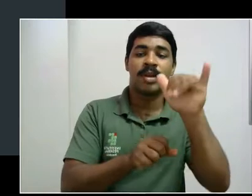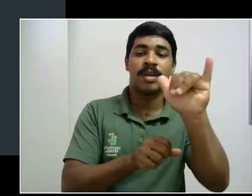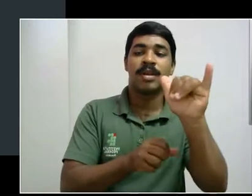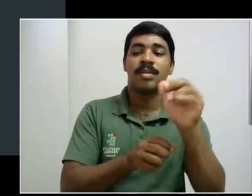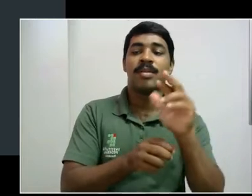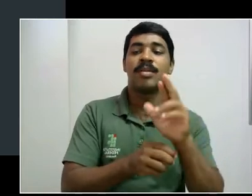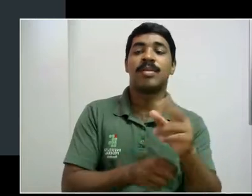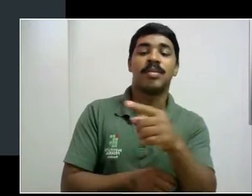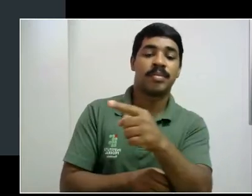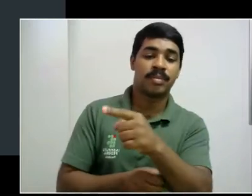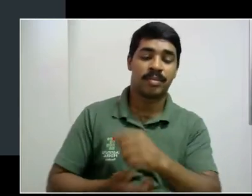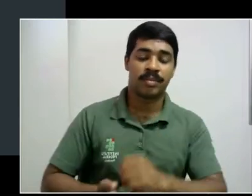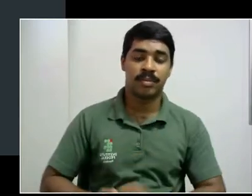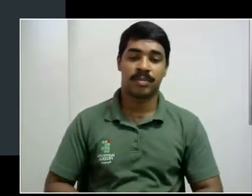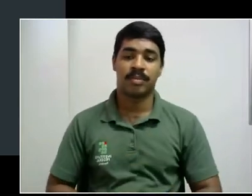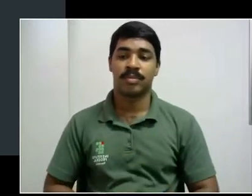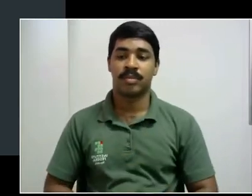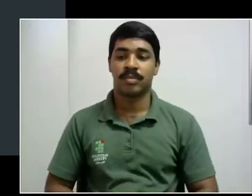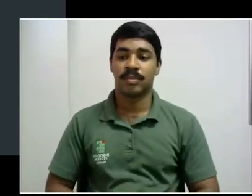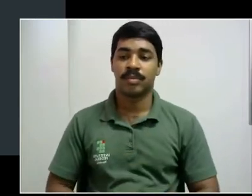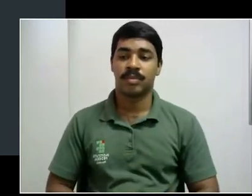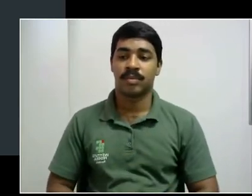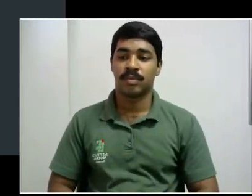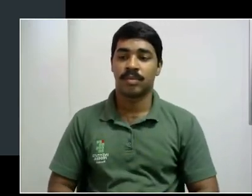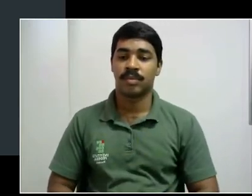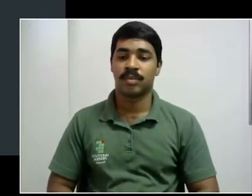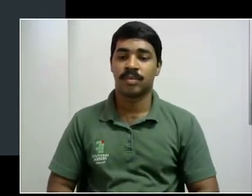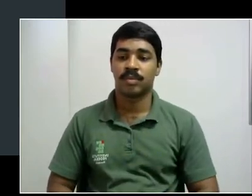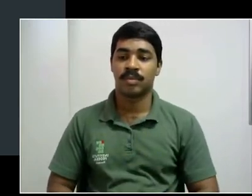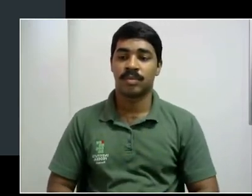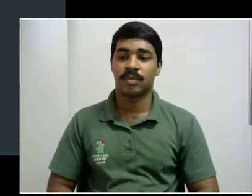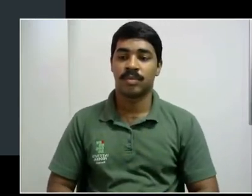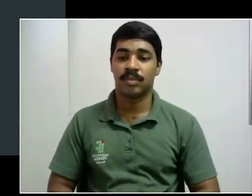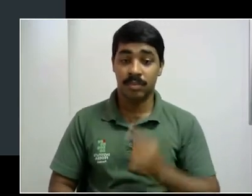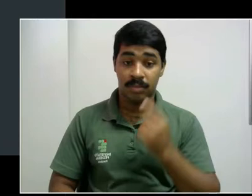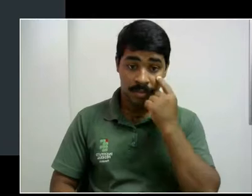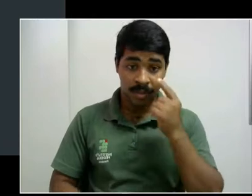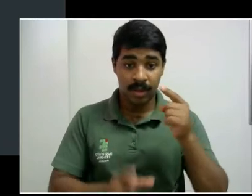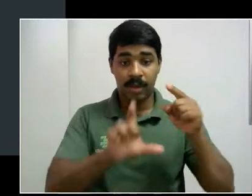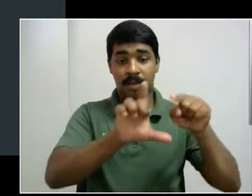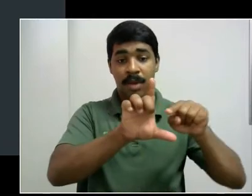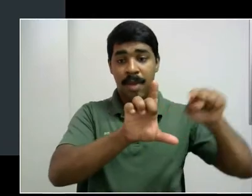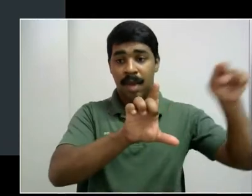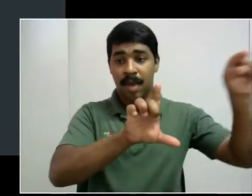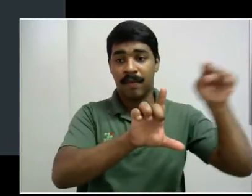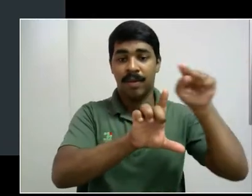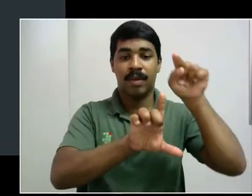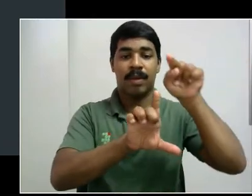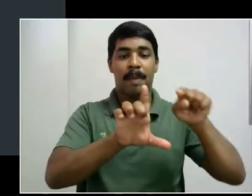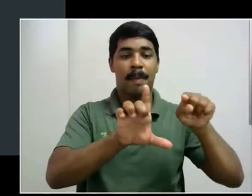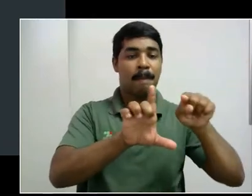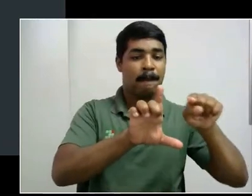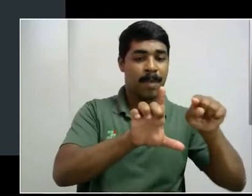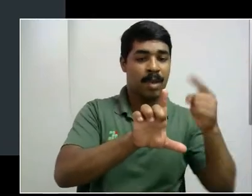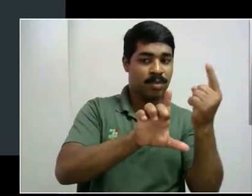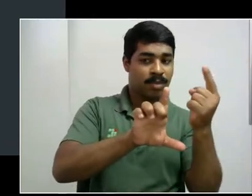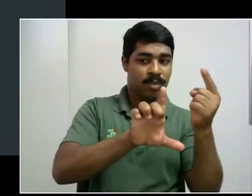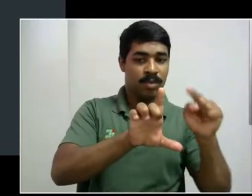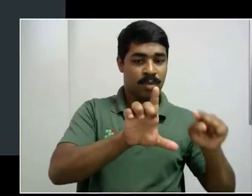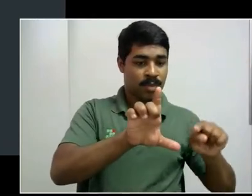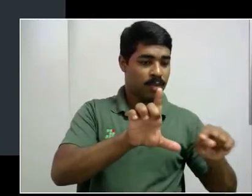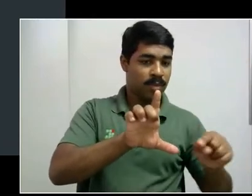dar menos 6. Então, o ponto que a gente vai ter que marcar no gráfico vai ser o menos 1, que é o valor do x, né?